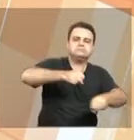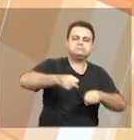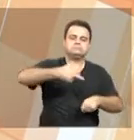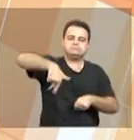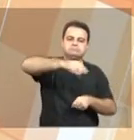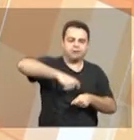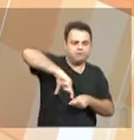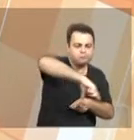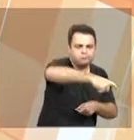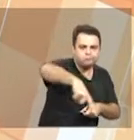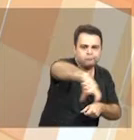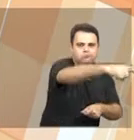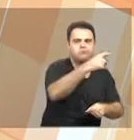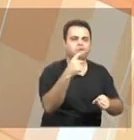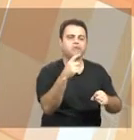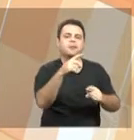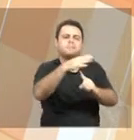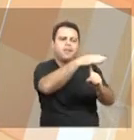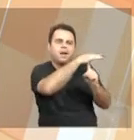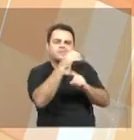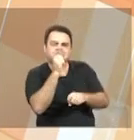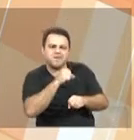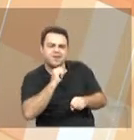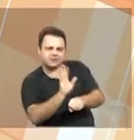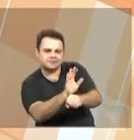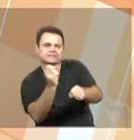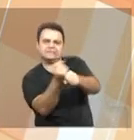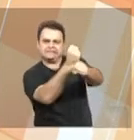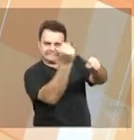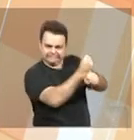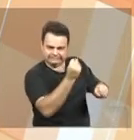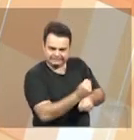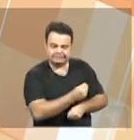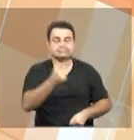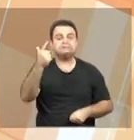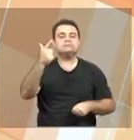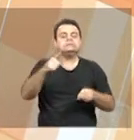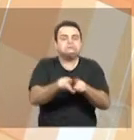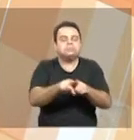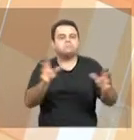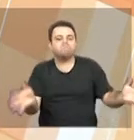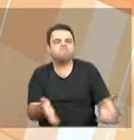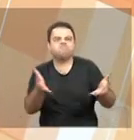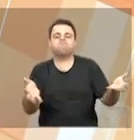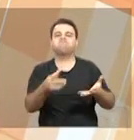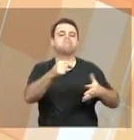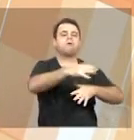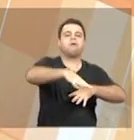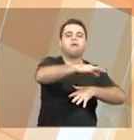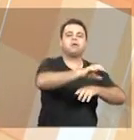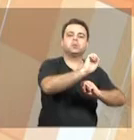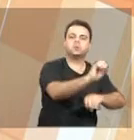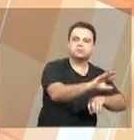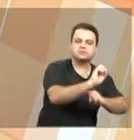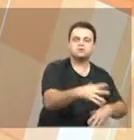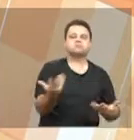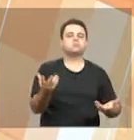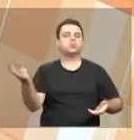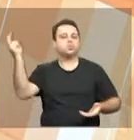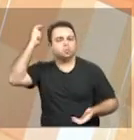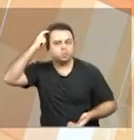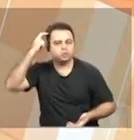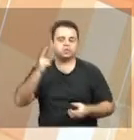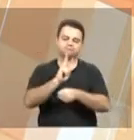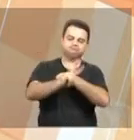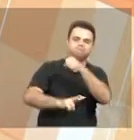pistas de caminhada revitalização de Praça além de sugestões para o aprimoramento de políticas públicas em áreas como educação